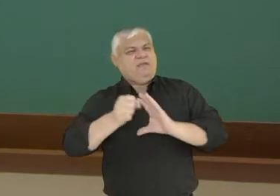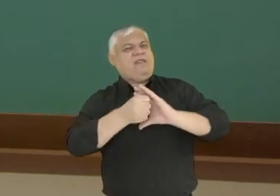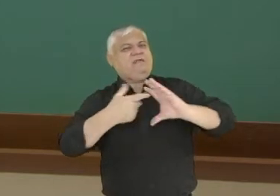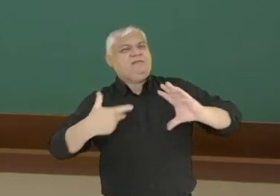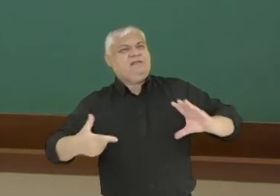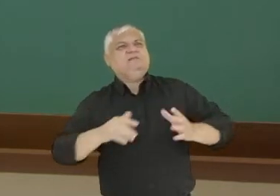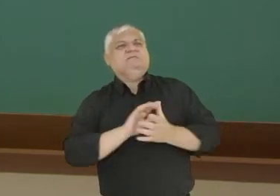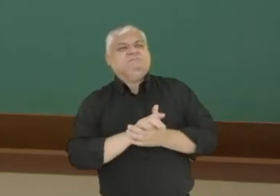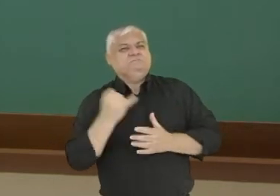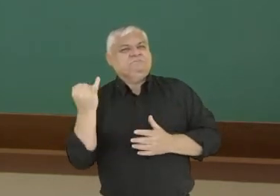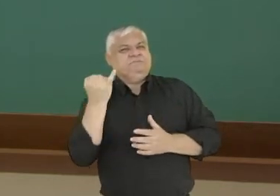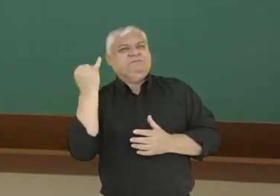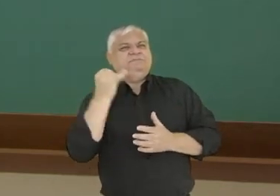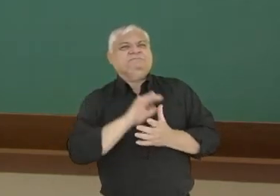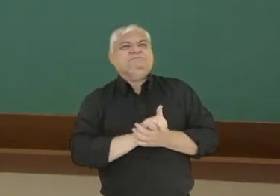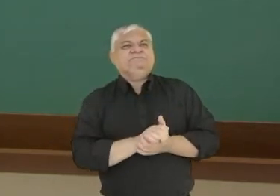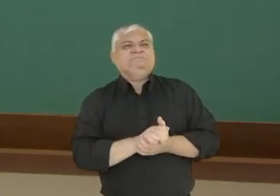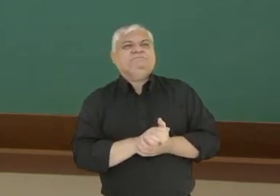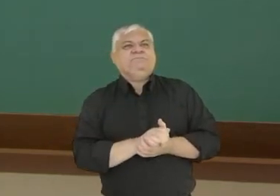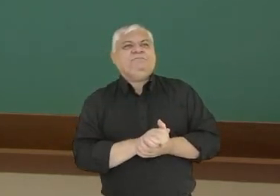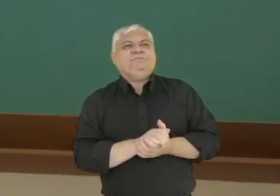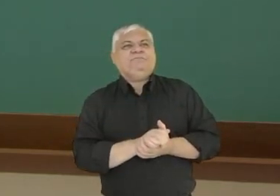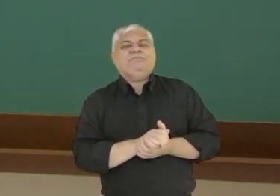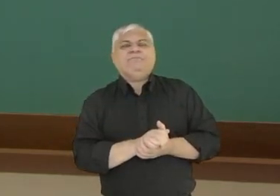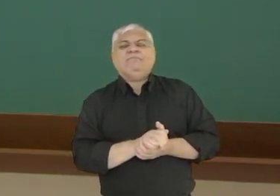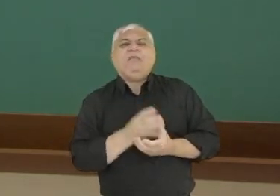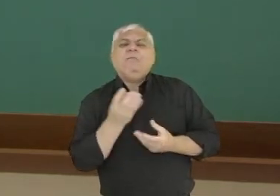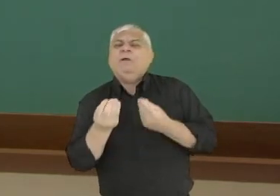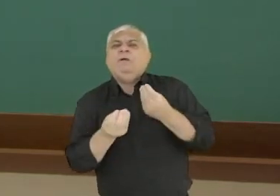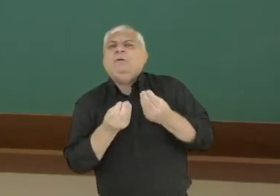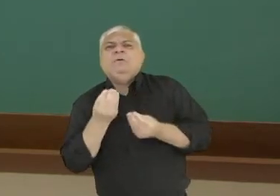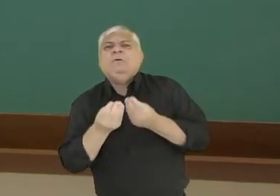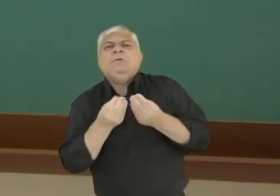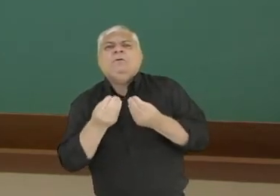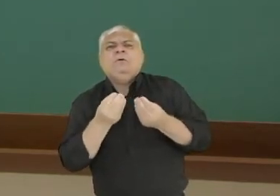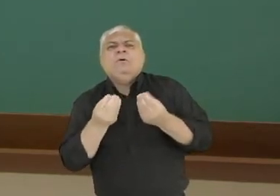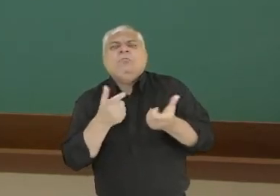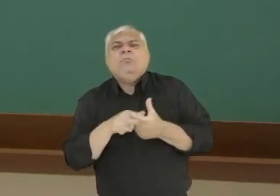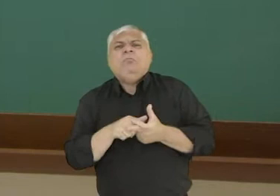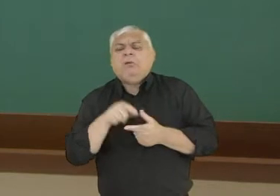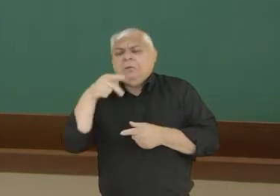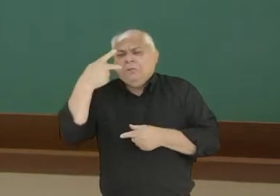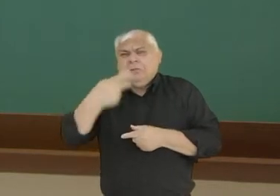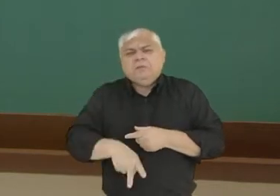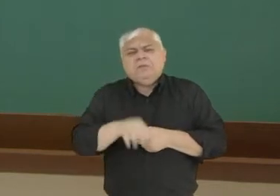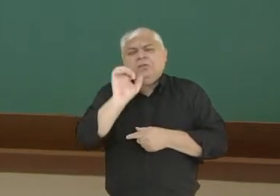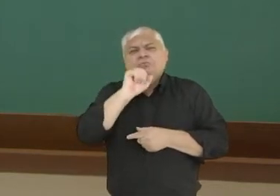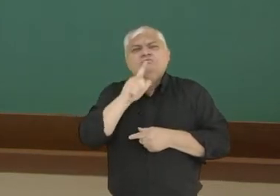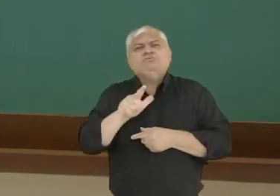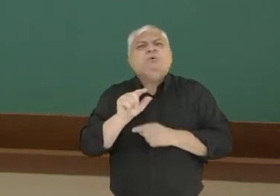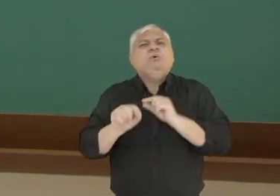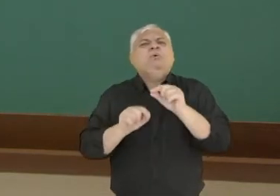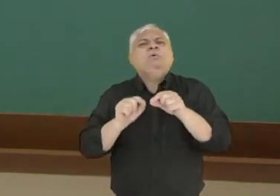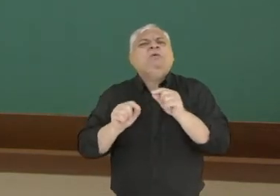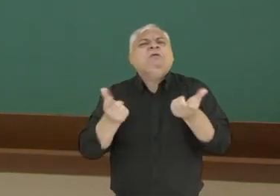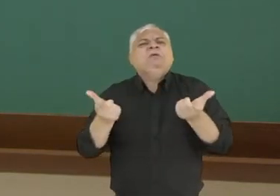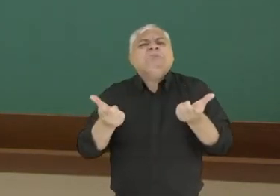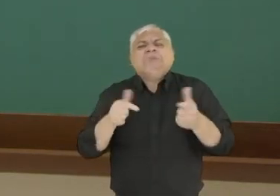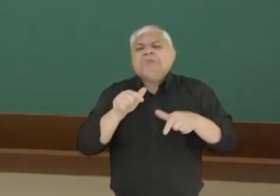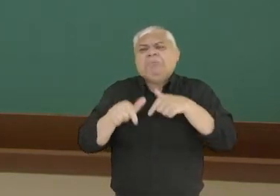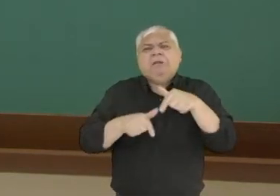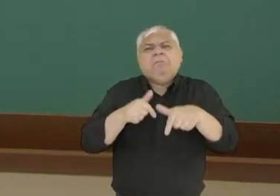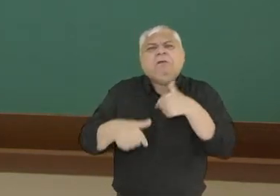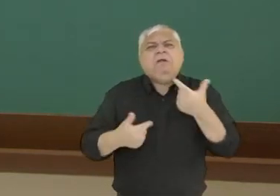ali como se caracteriza a agropecuária da região Sul que que nós podemos considerar